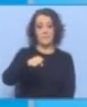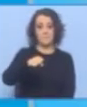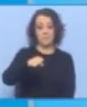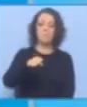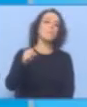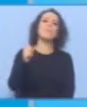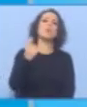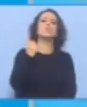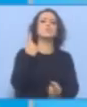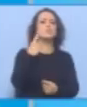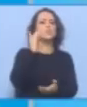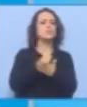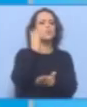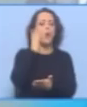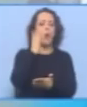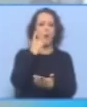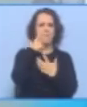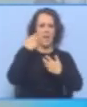Não só da paz social, como da má política.